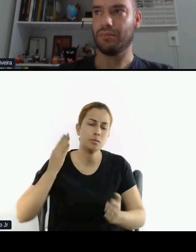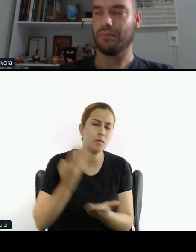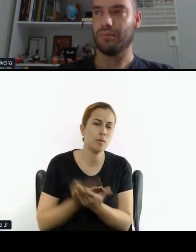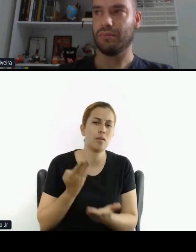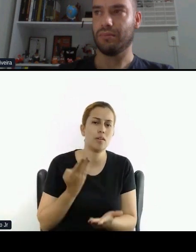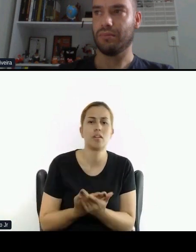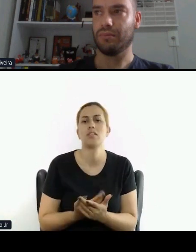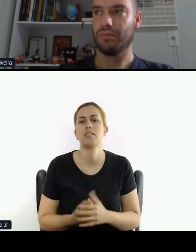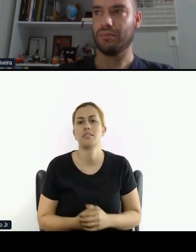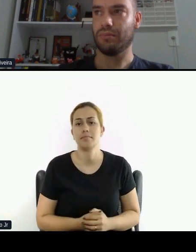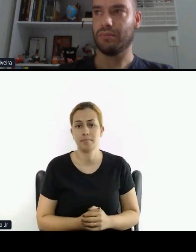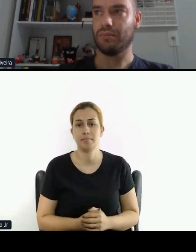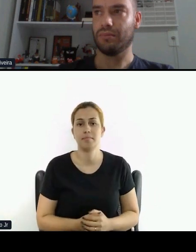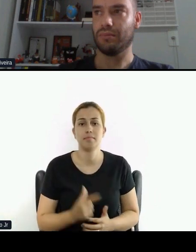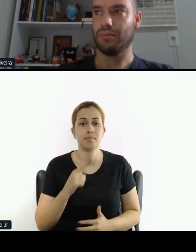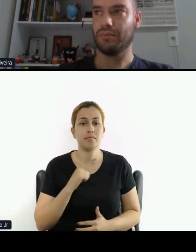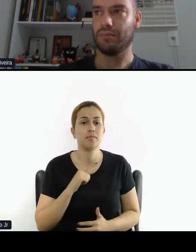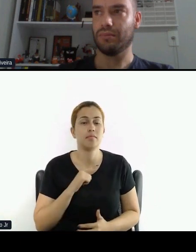nós temos como